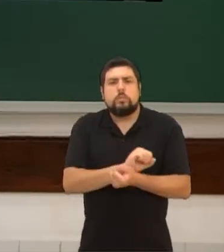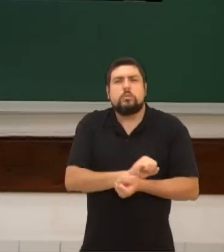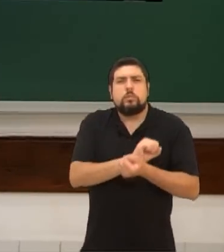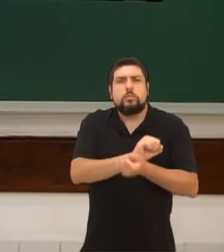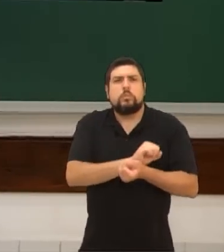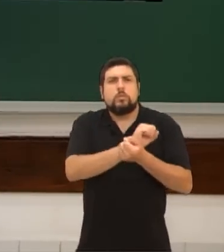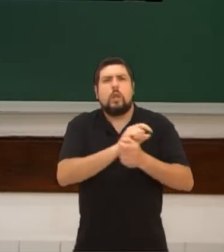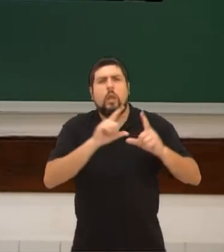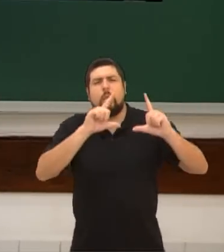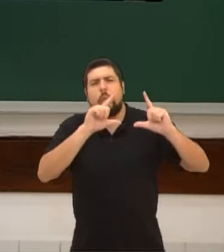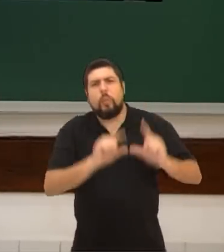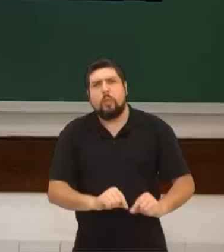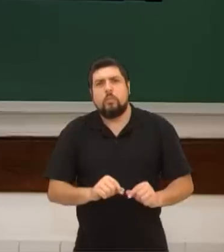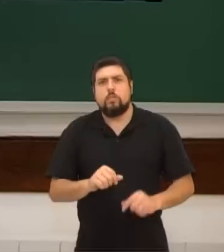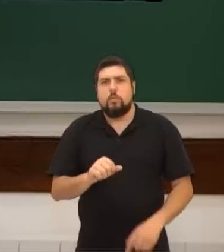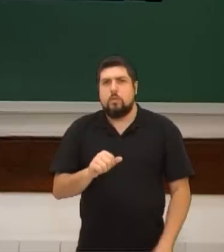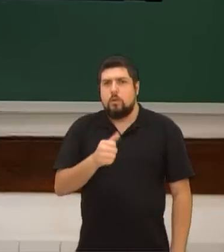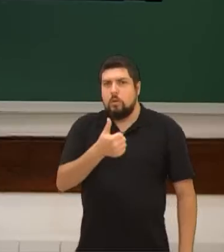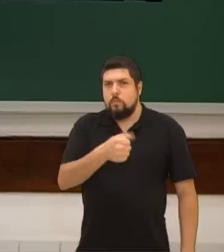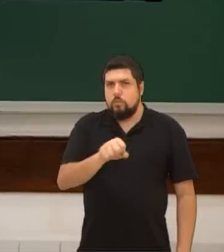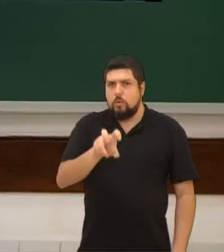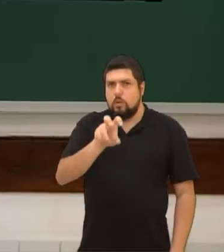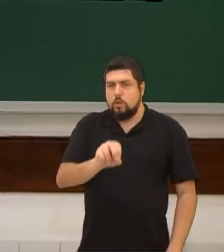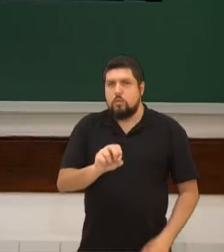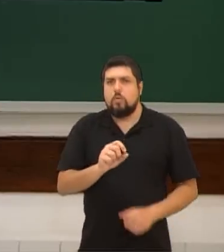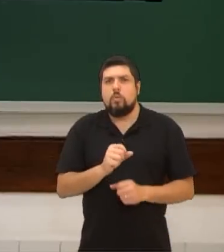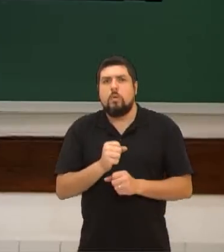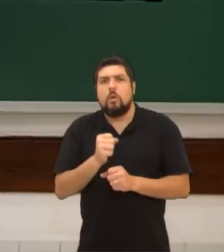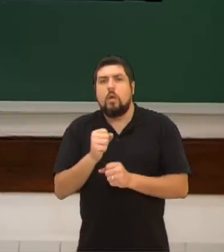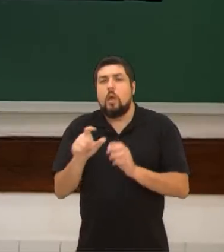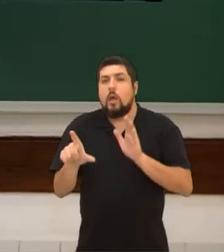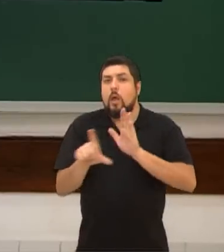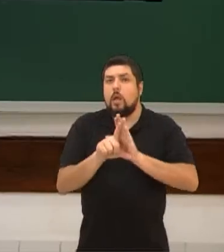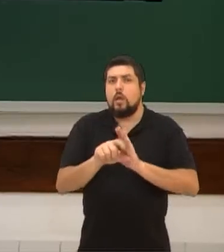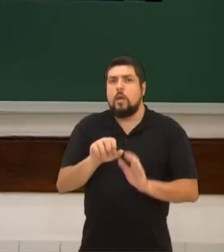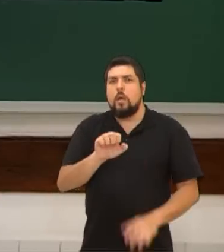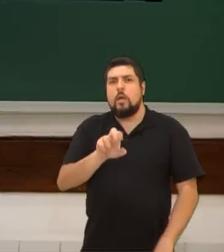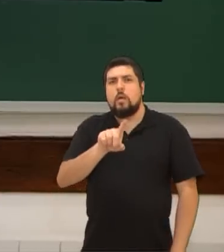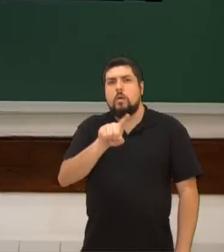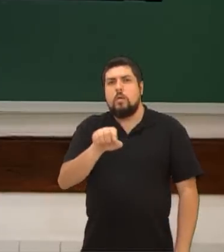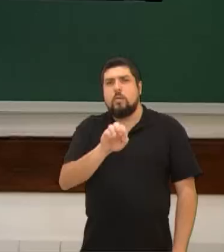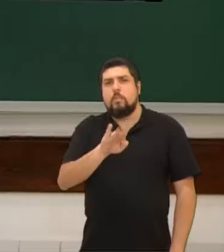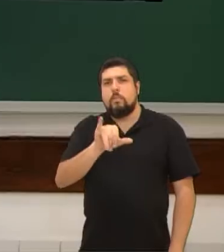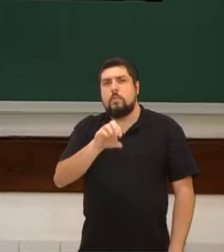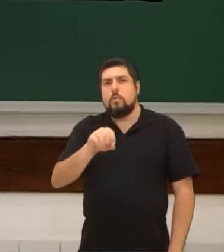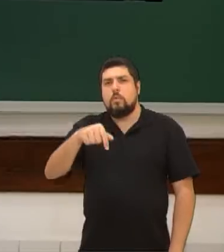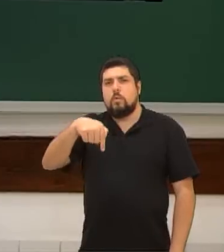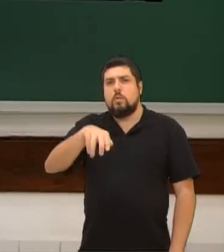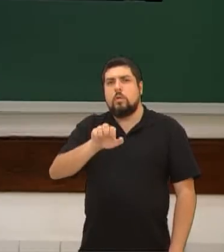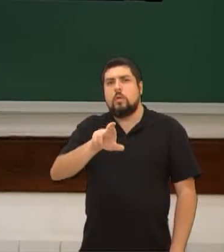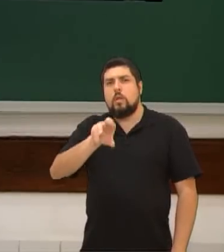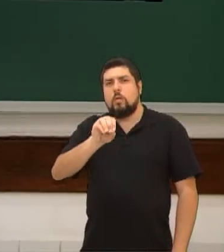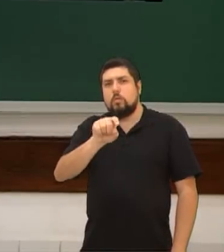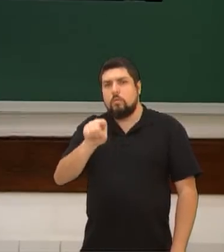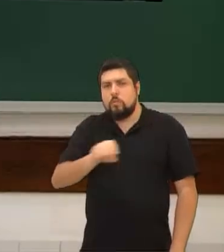escravidão. Então, em 1850, a gente tem uma lei chamada Lei Eusébio de Queiroz, que proíbe o tráfico de escravos para o Brasil.